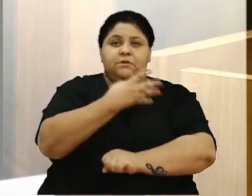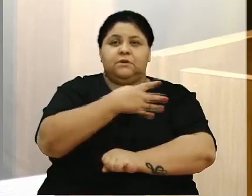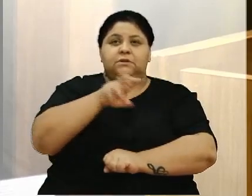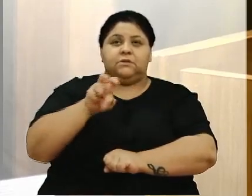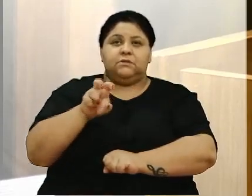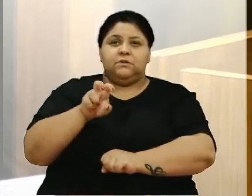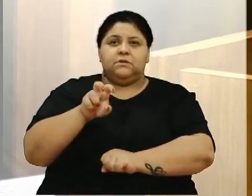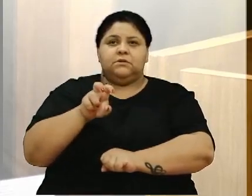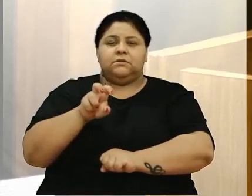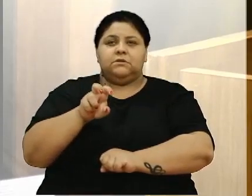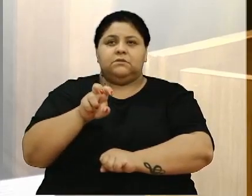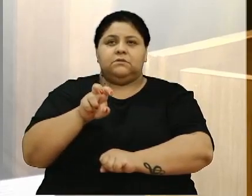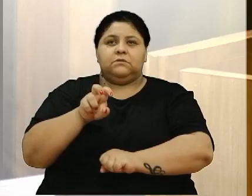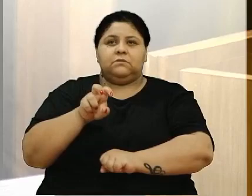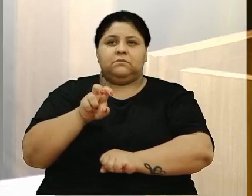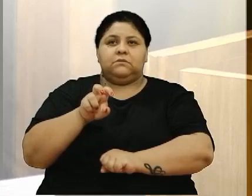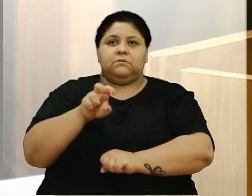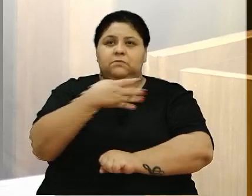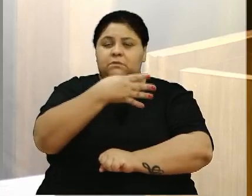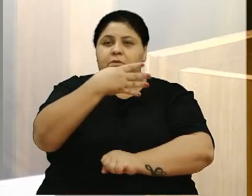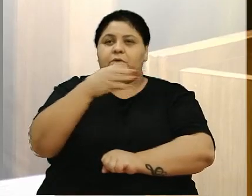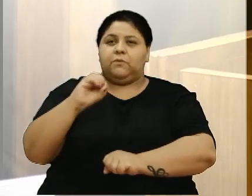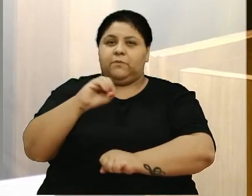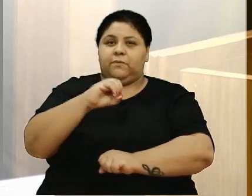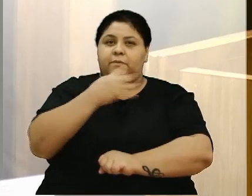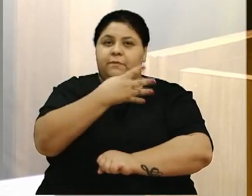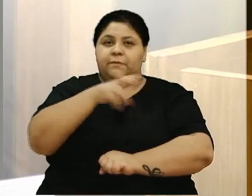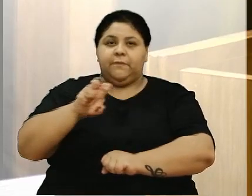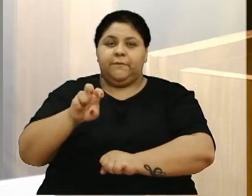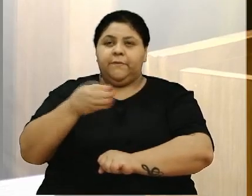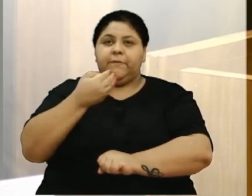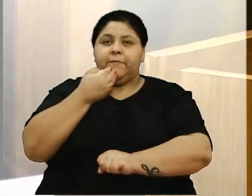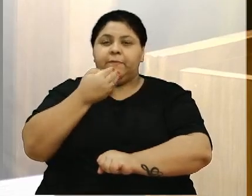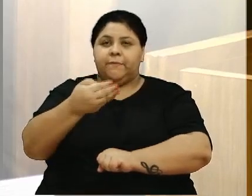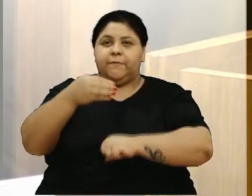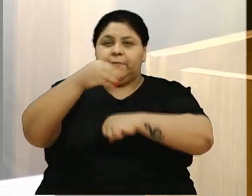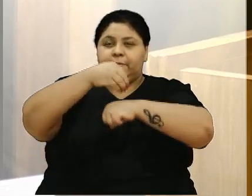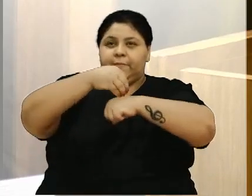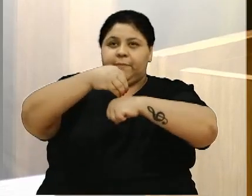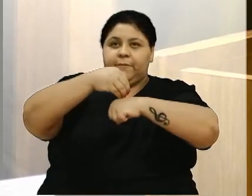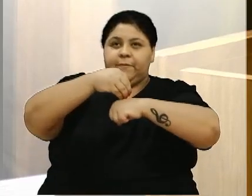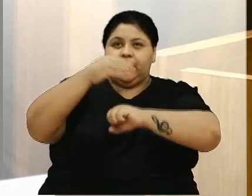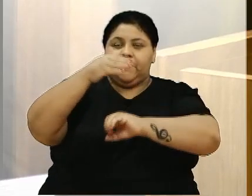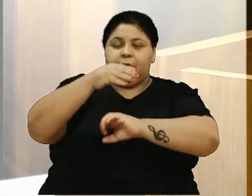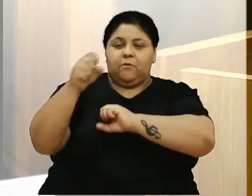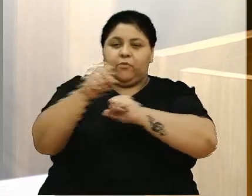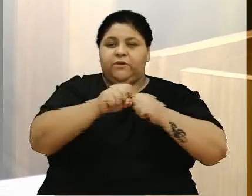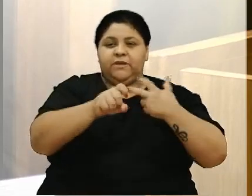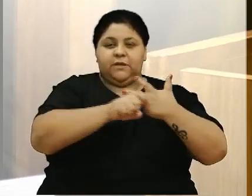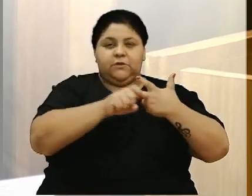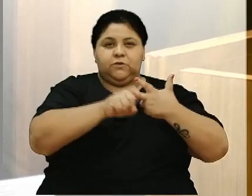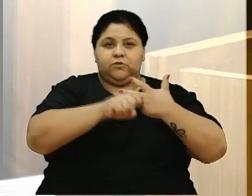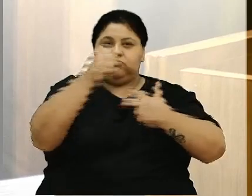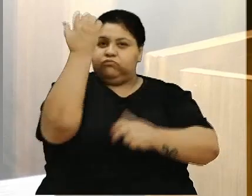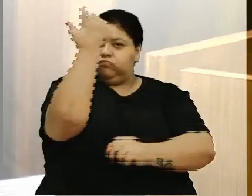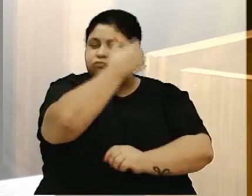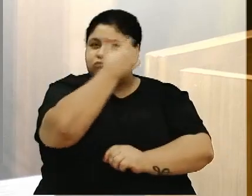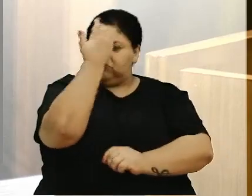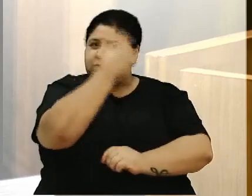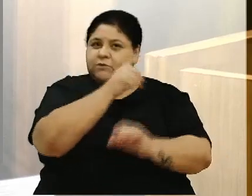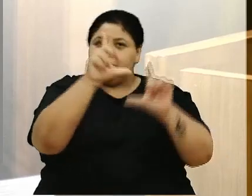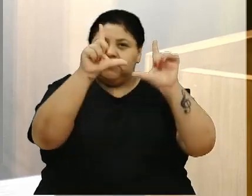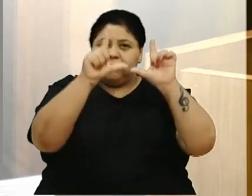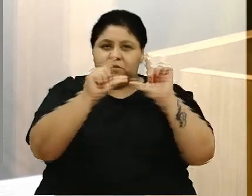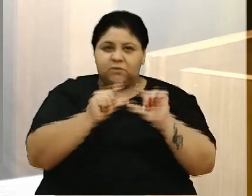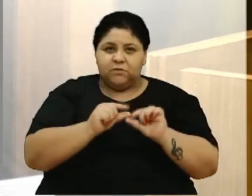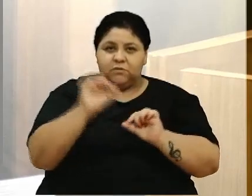45, venho através dessa solicitar ao prefeito municipal, ao Poder Executivo, que venha reduzir essa tarifa